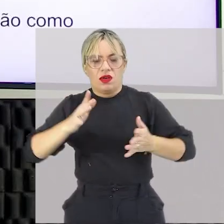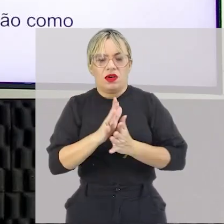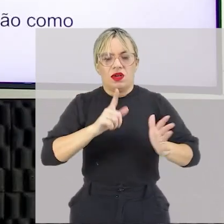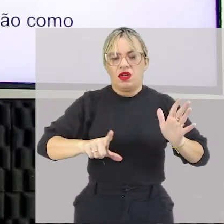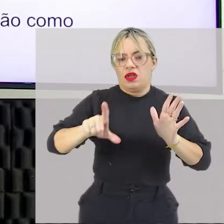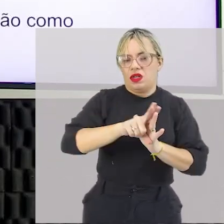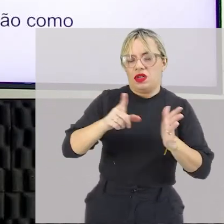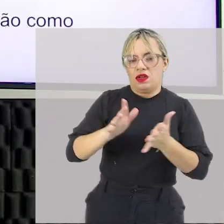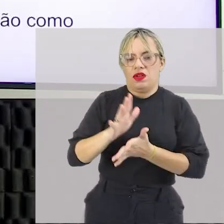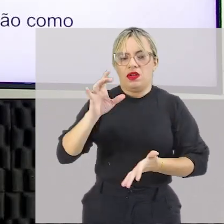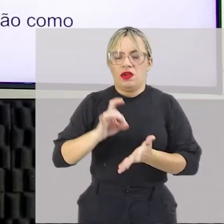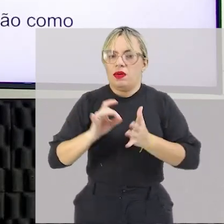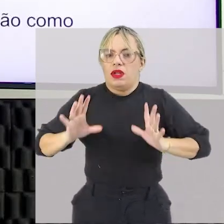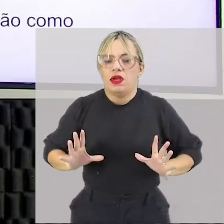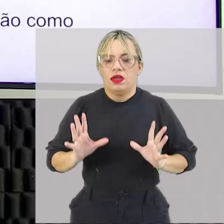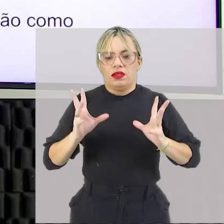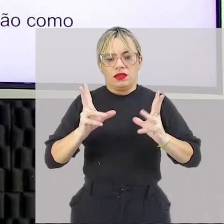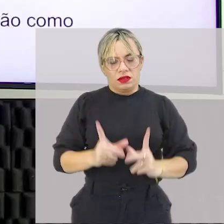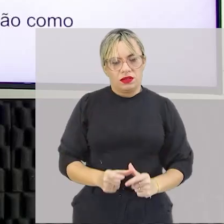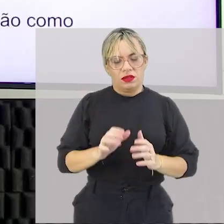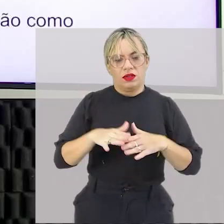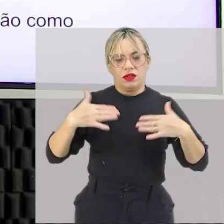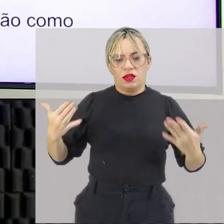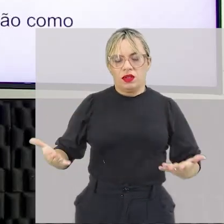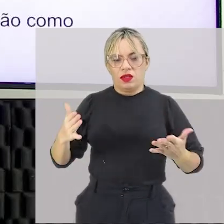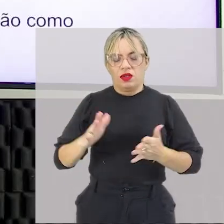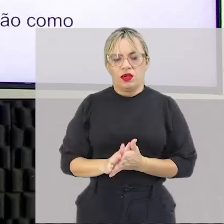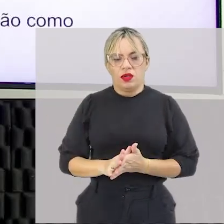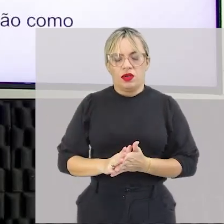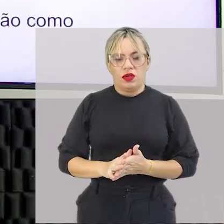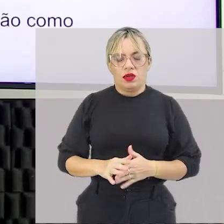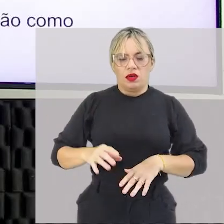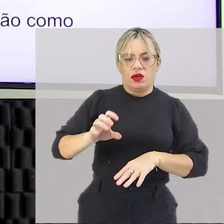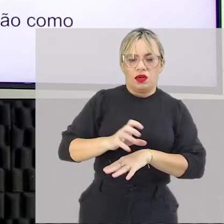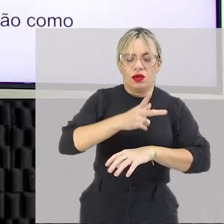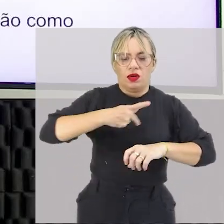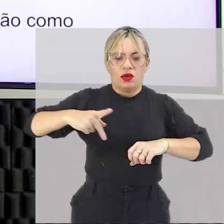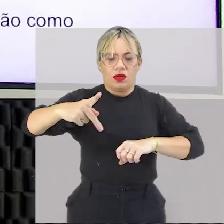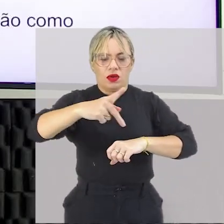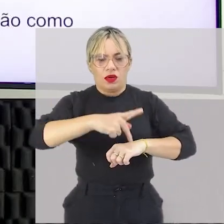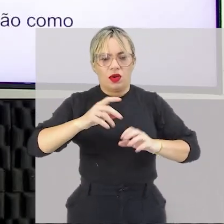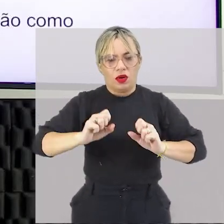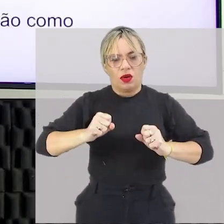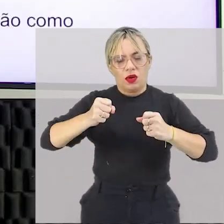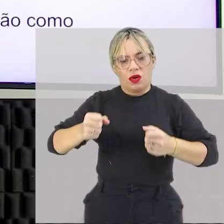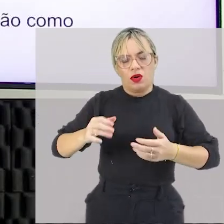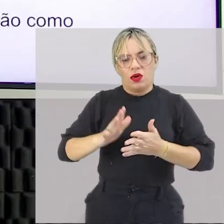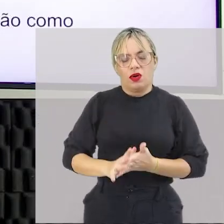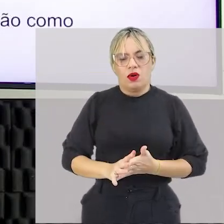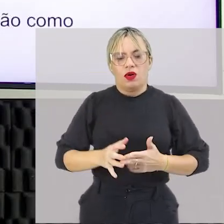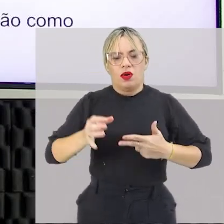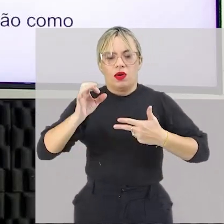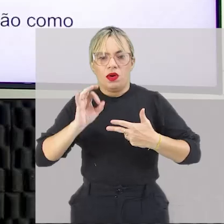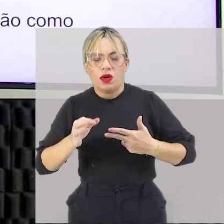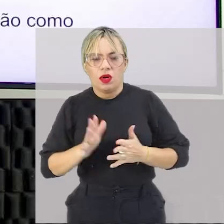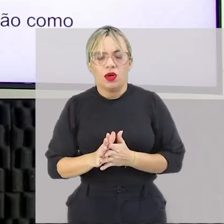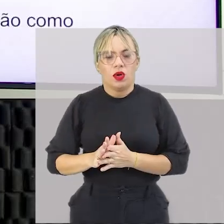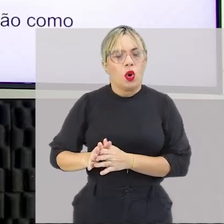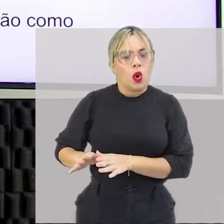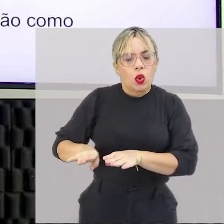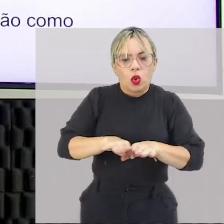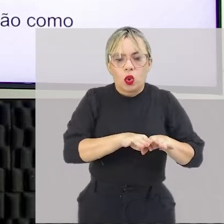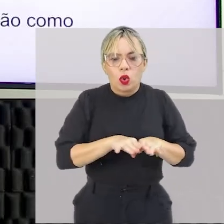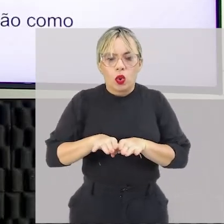todo mundo, então, na forma da lei, segundo o Estado, o Poder Legislativo, a Constituição, todo mundo é igual. Mas aqui a gente está falando das